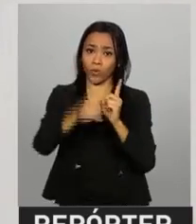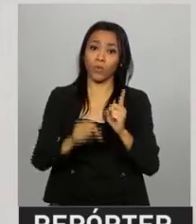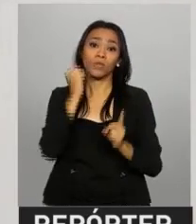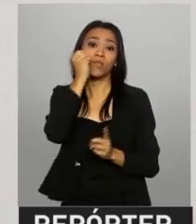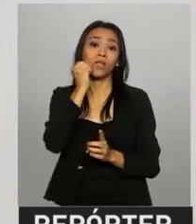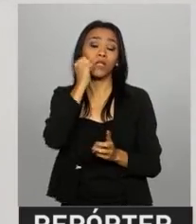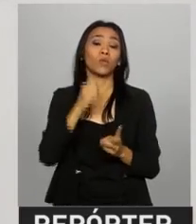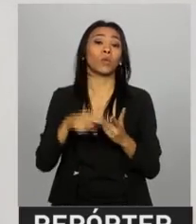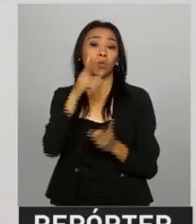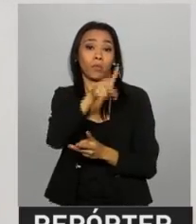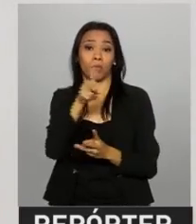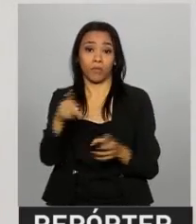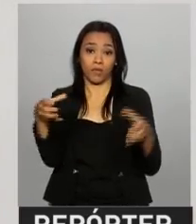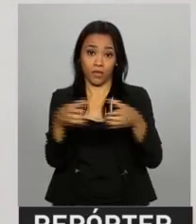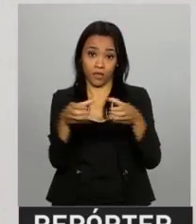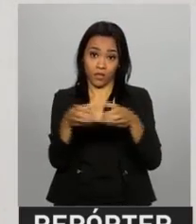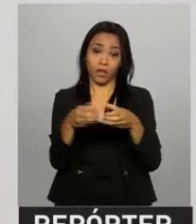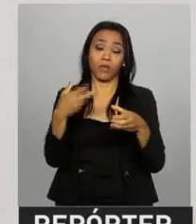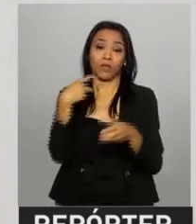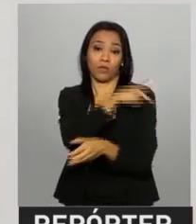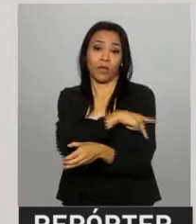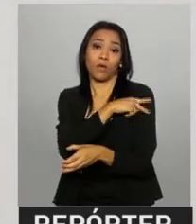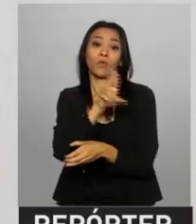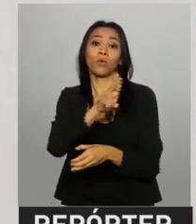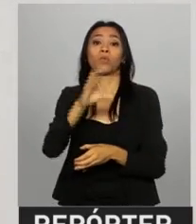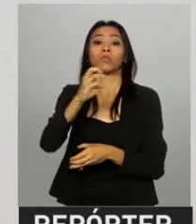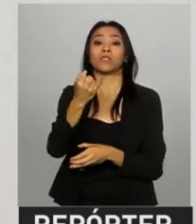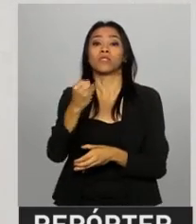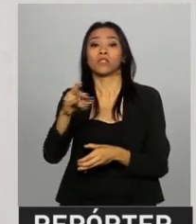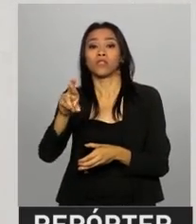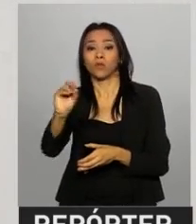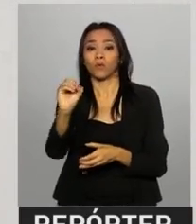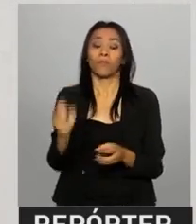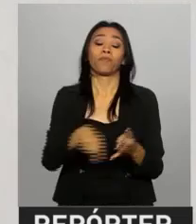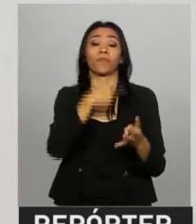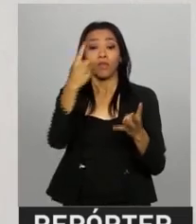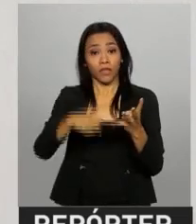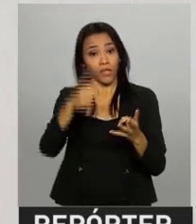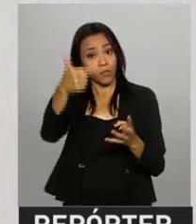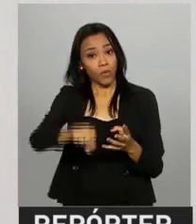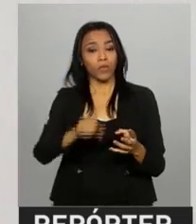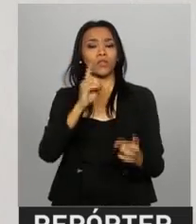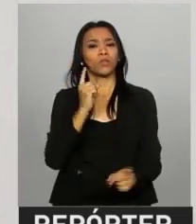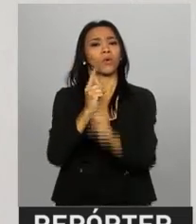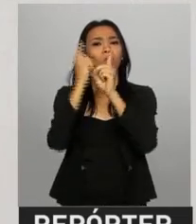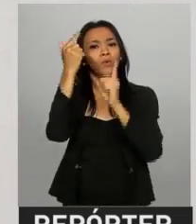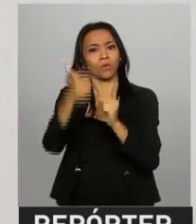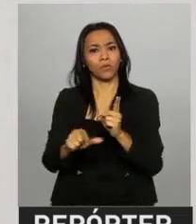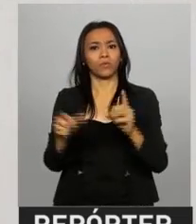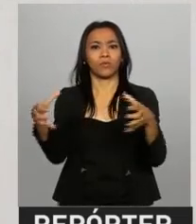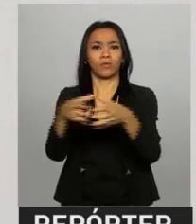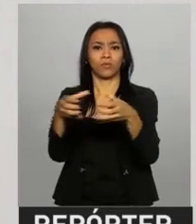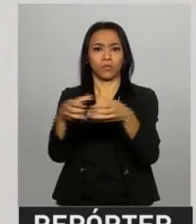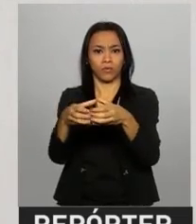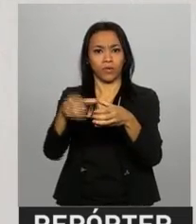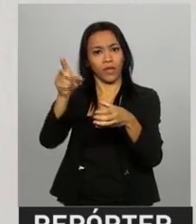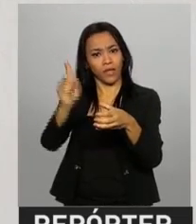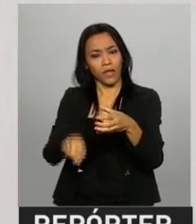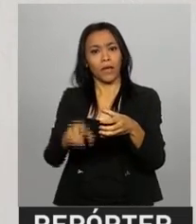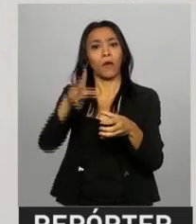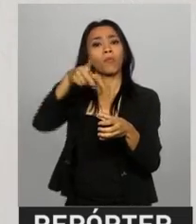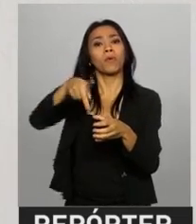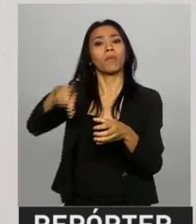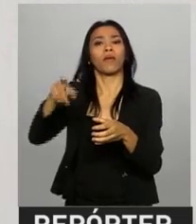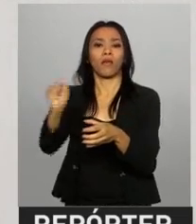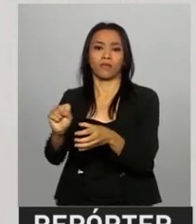do PP do Piauí, Ciro Nogueira, e às 11 horas da manhã, Michel Temer se reúne com a bancada federal do Partido Popular Socialista, o